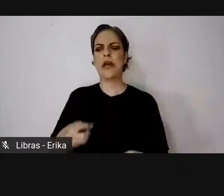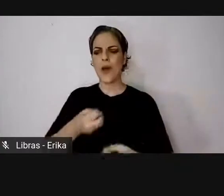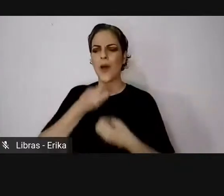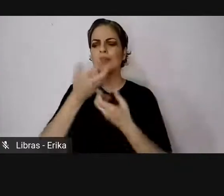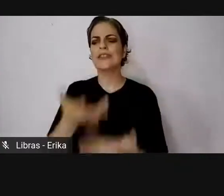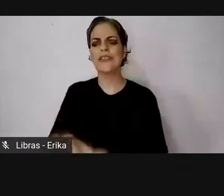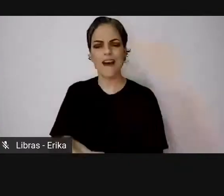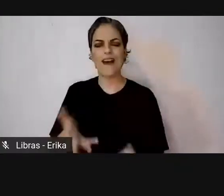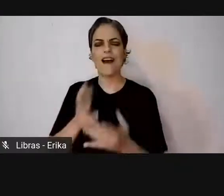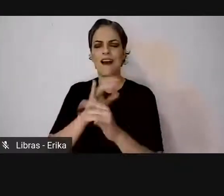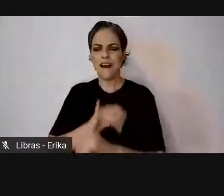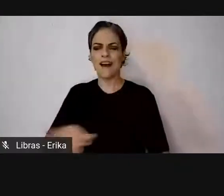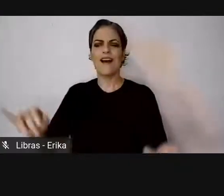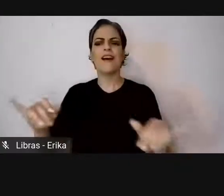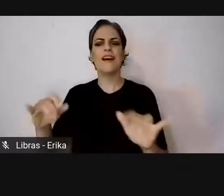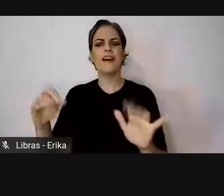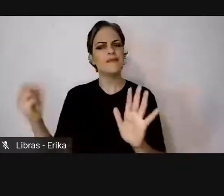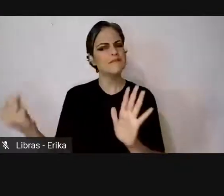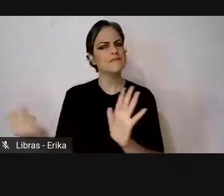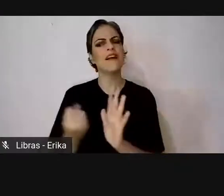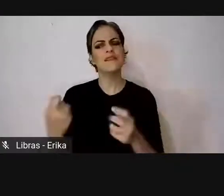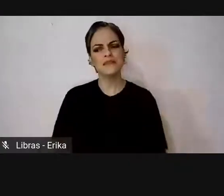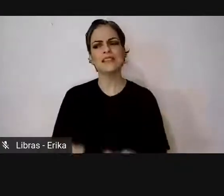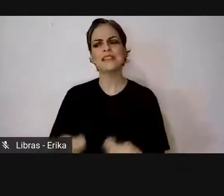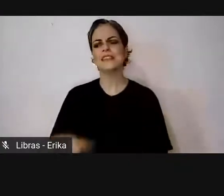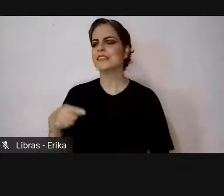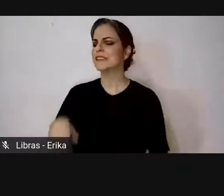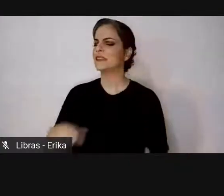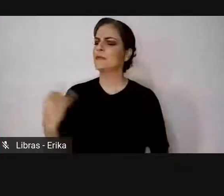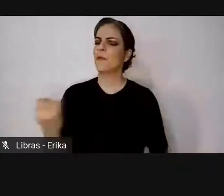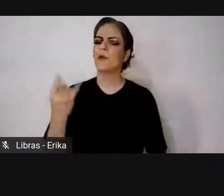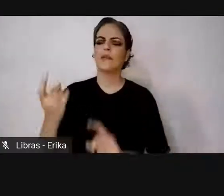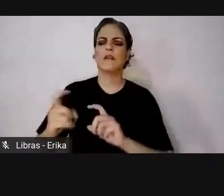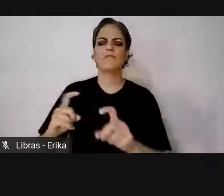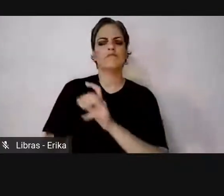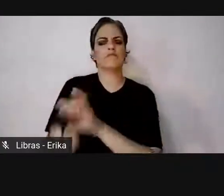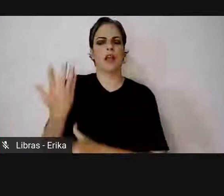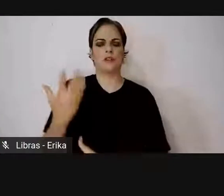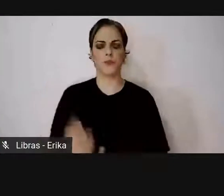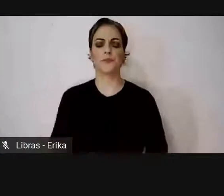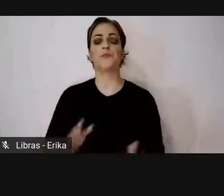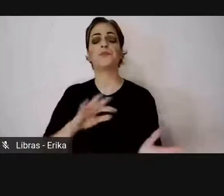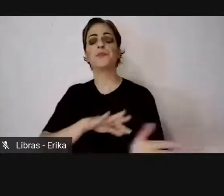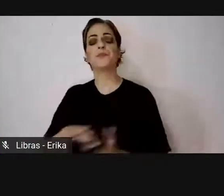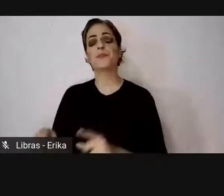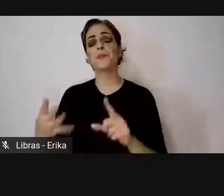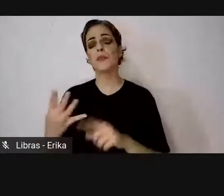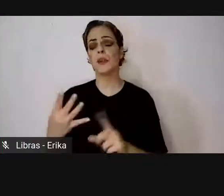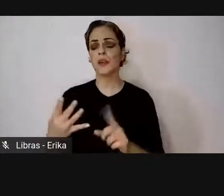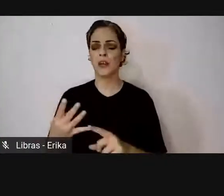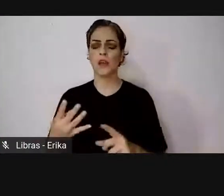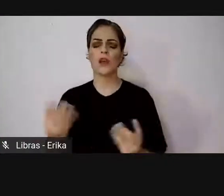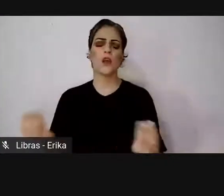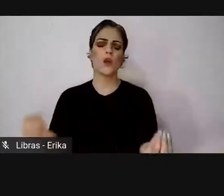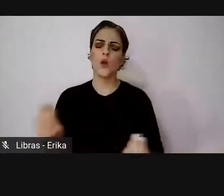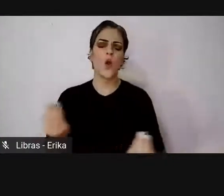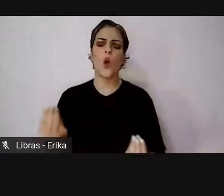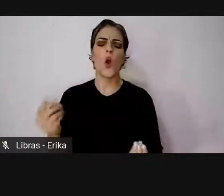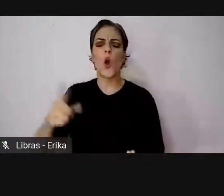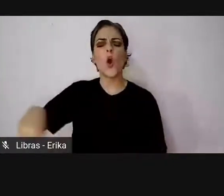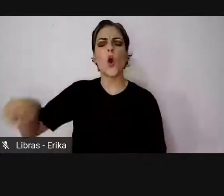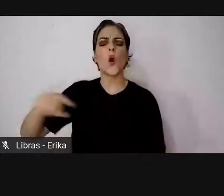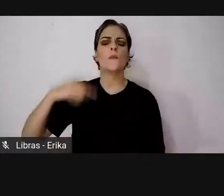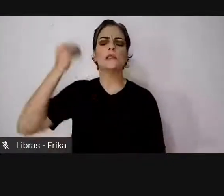um registro dessa institucionalização, e posteriormente como que isso me levou, como